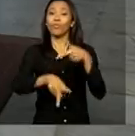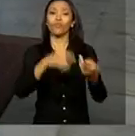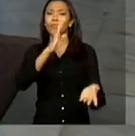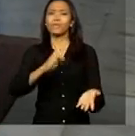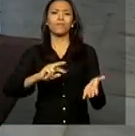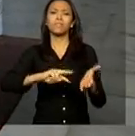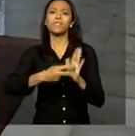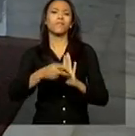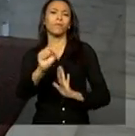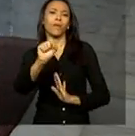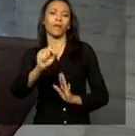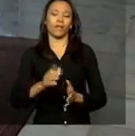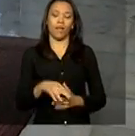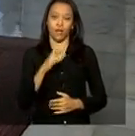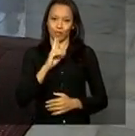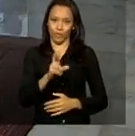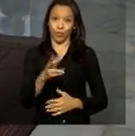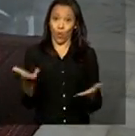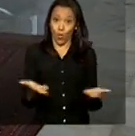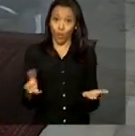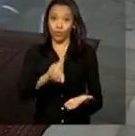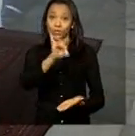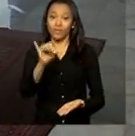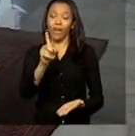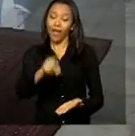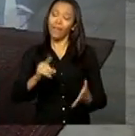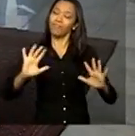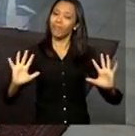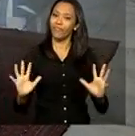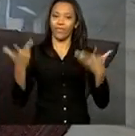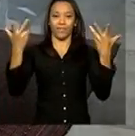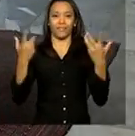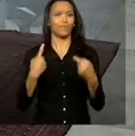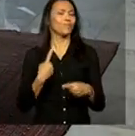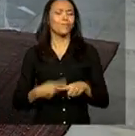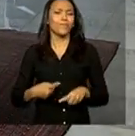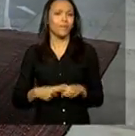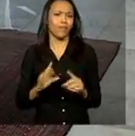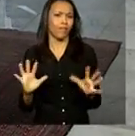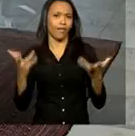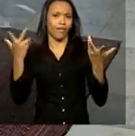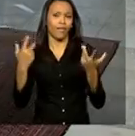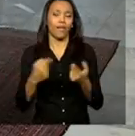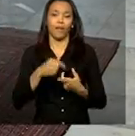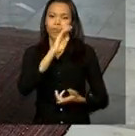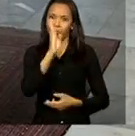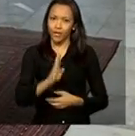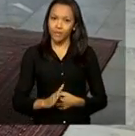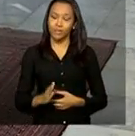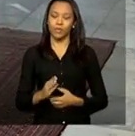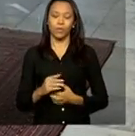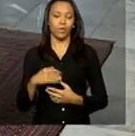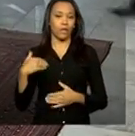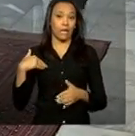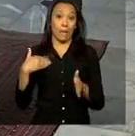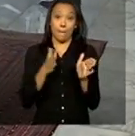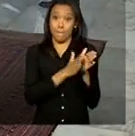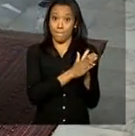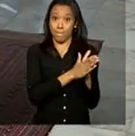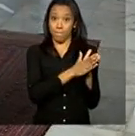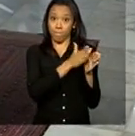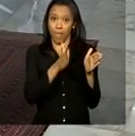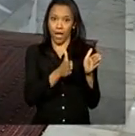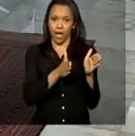Eu acredito que efetivamente o dia de hoje é um momento de comemoração. Por quê? O Brasil, que passou por tantos períodos nos quais